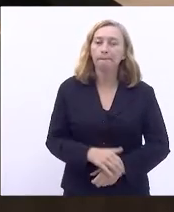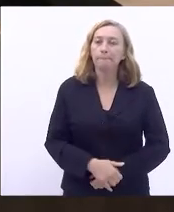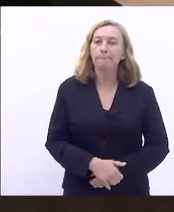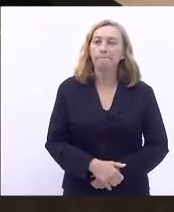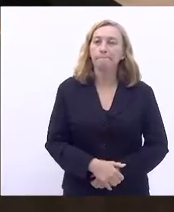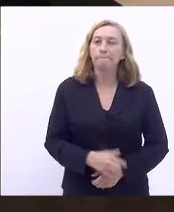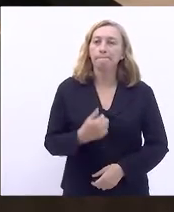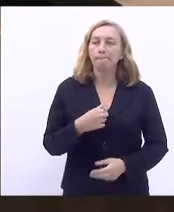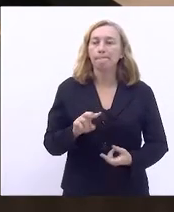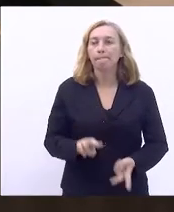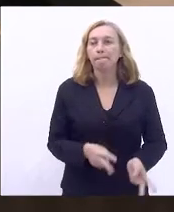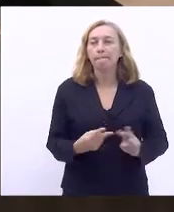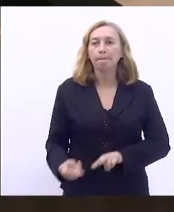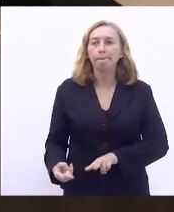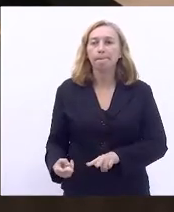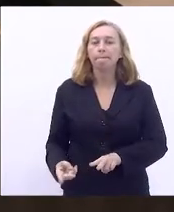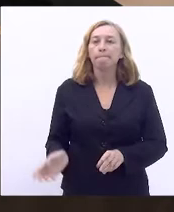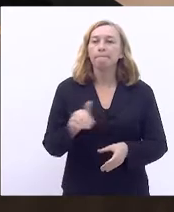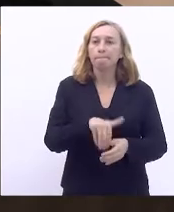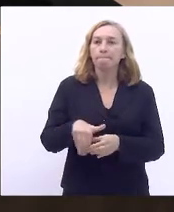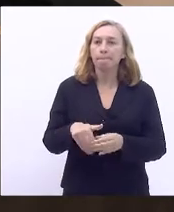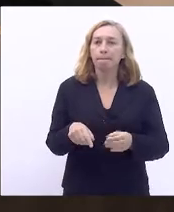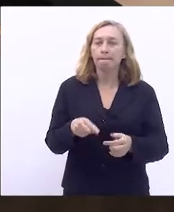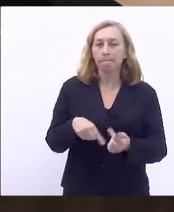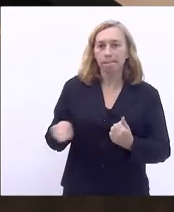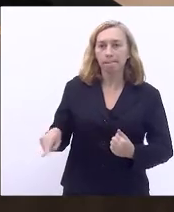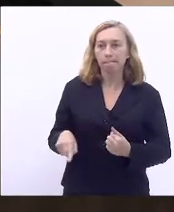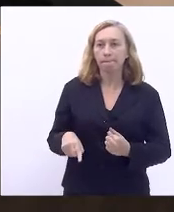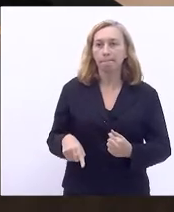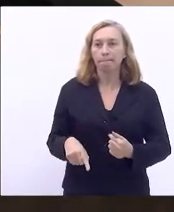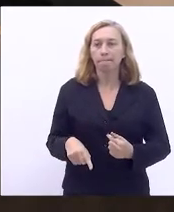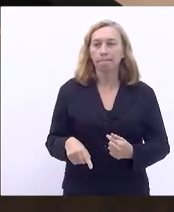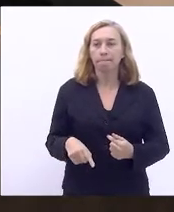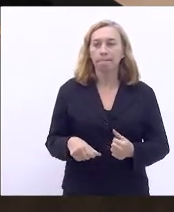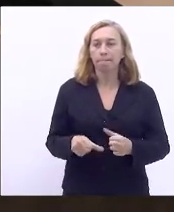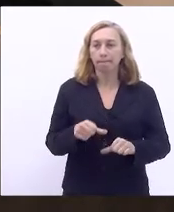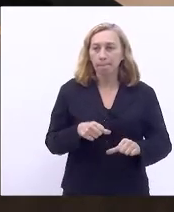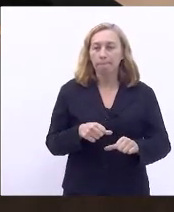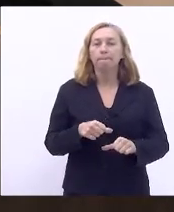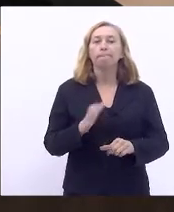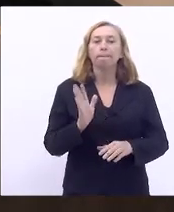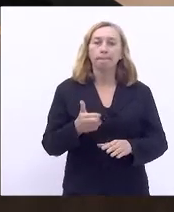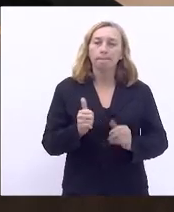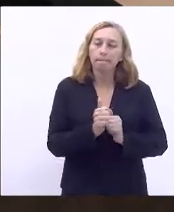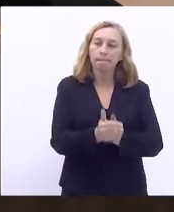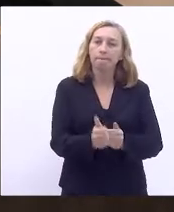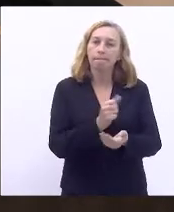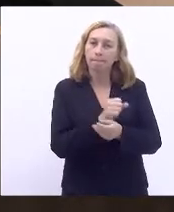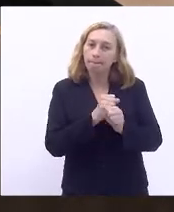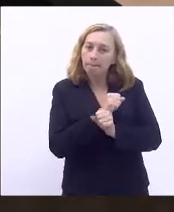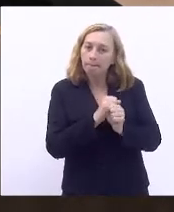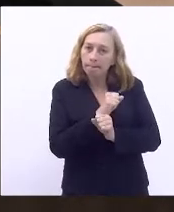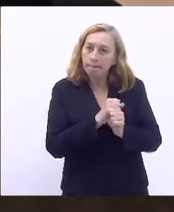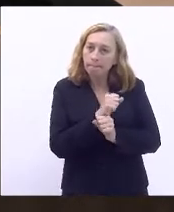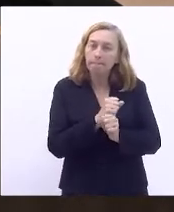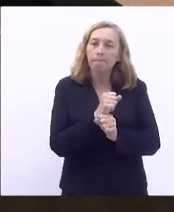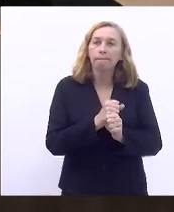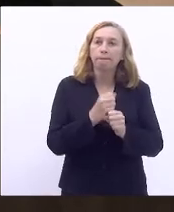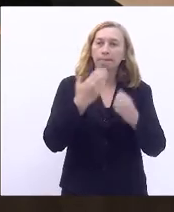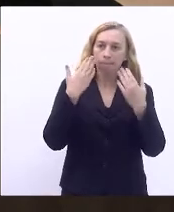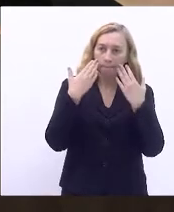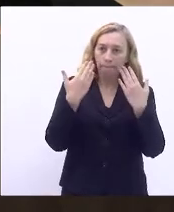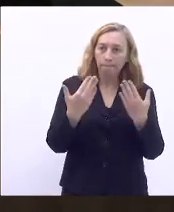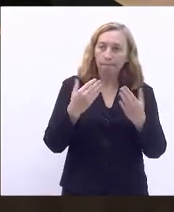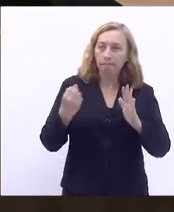eu vou encaminhar o voto contrário a essa matéria, porque eu tenho acompanhado já há alguns anos o que tem representado em termos